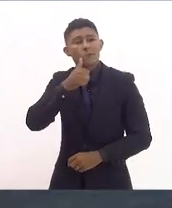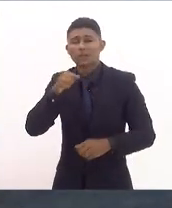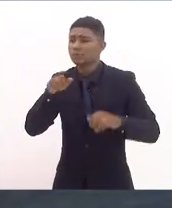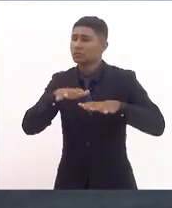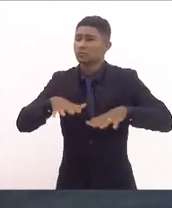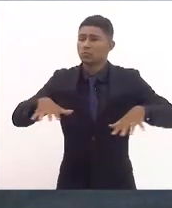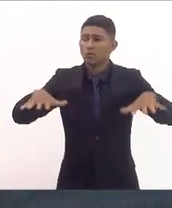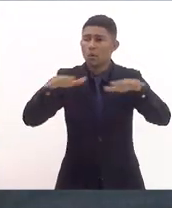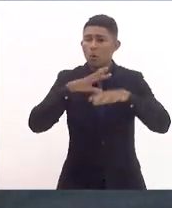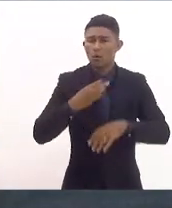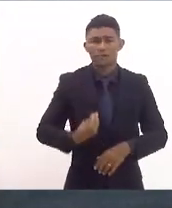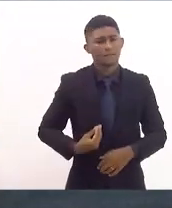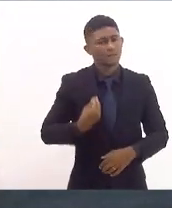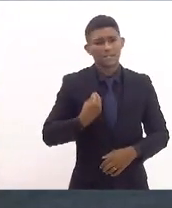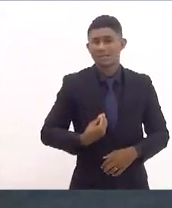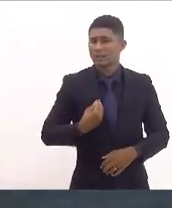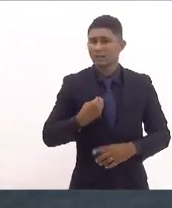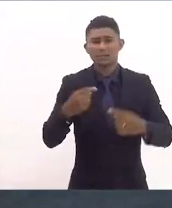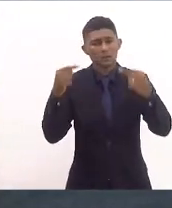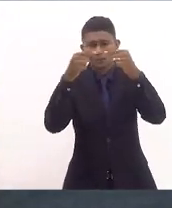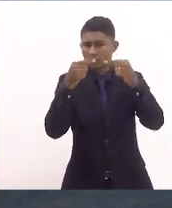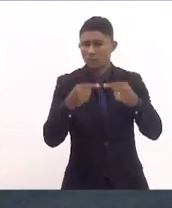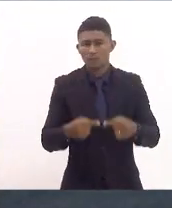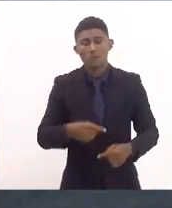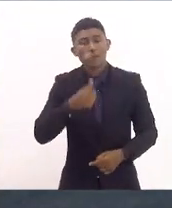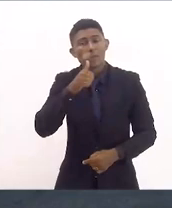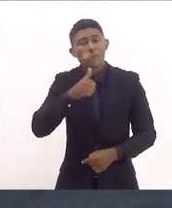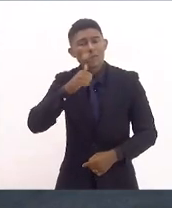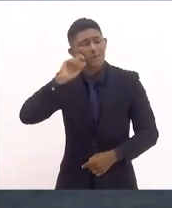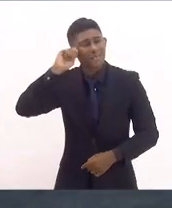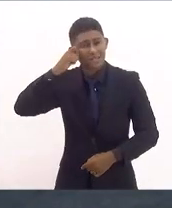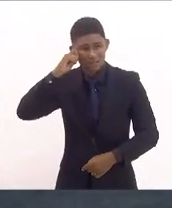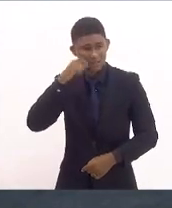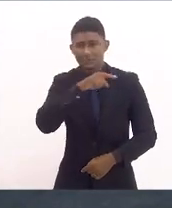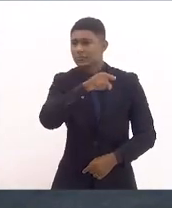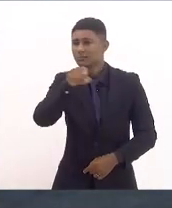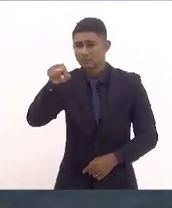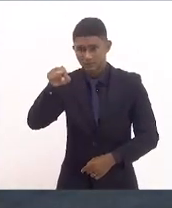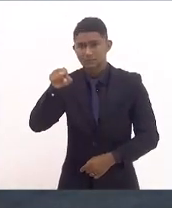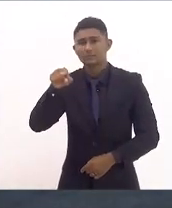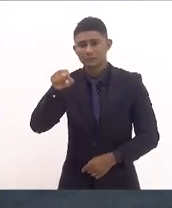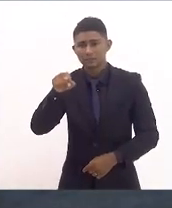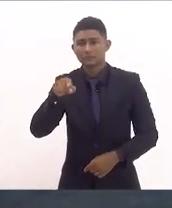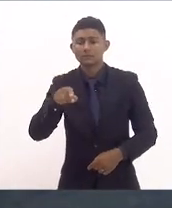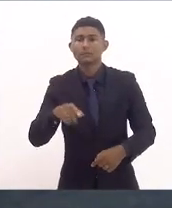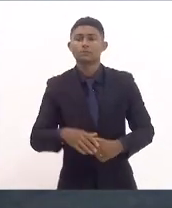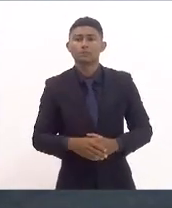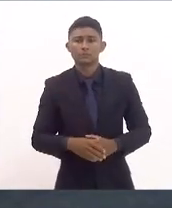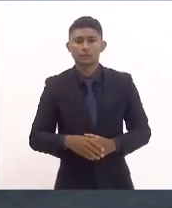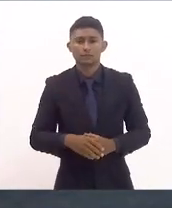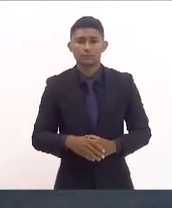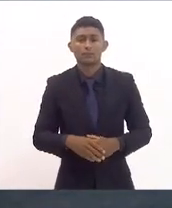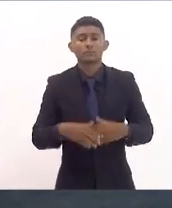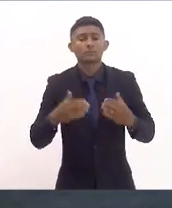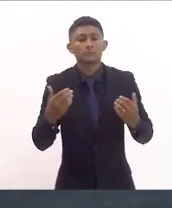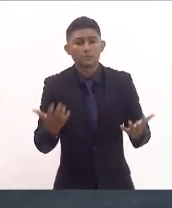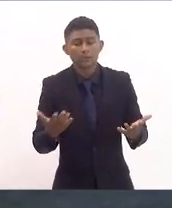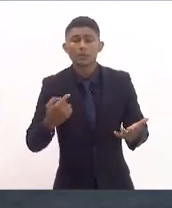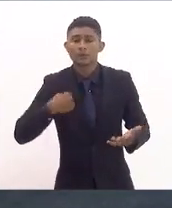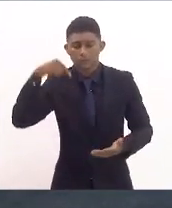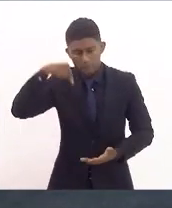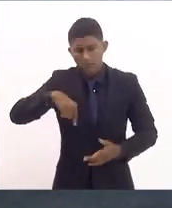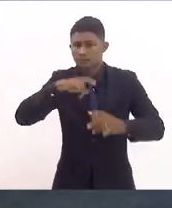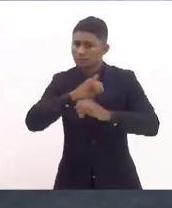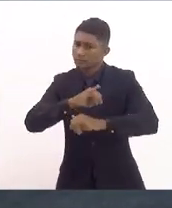principalmente das mulheres negras das mulheres pretas e pardas e dar esse então eu sou uma